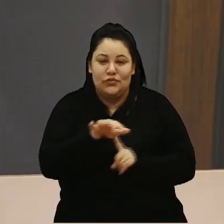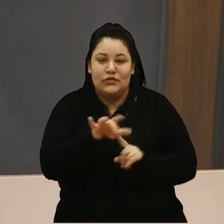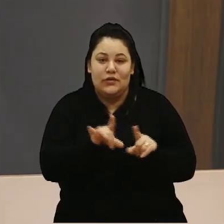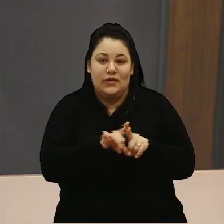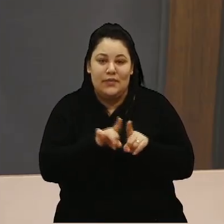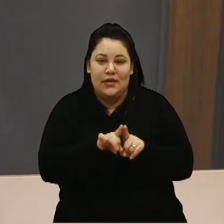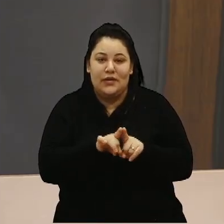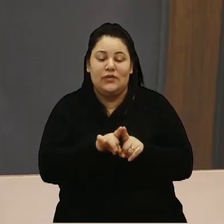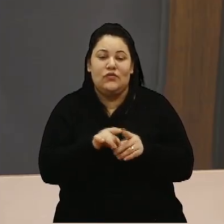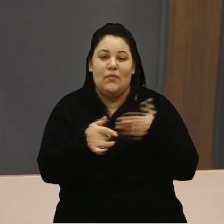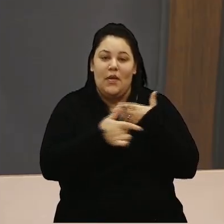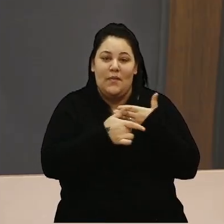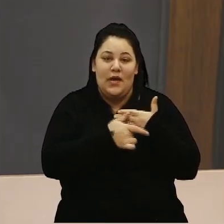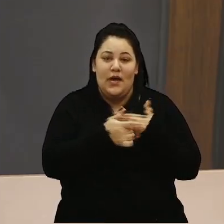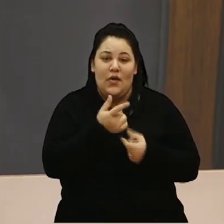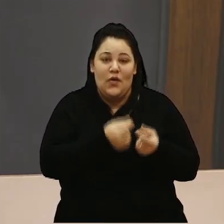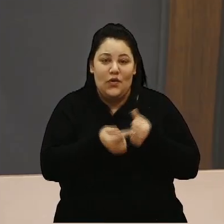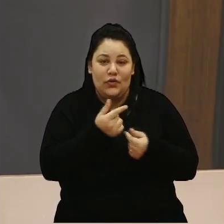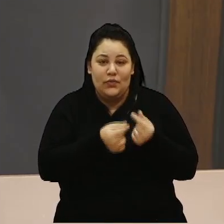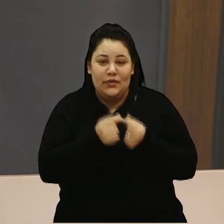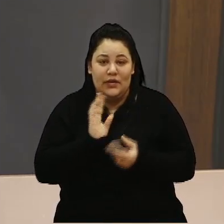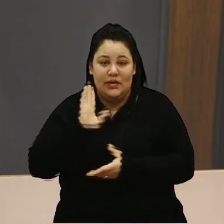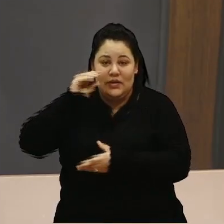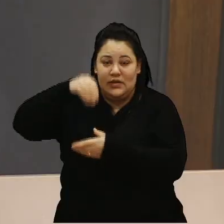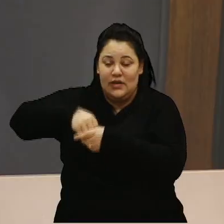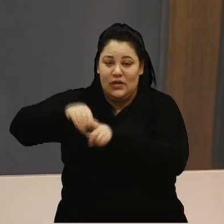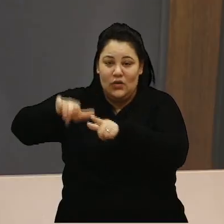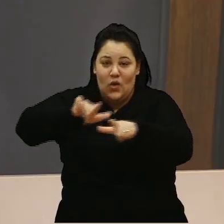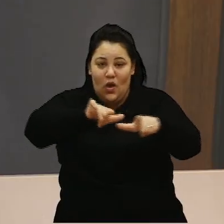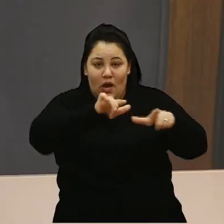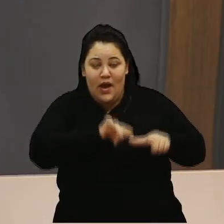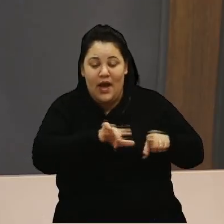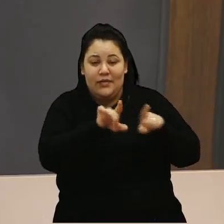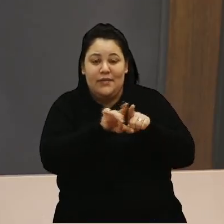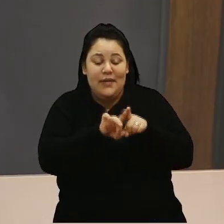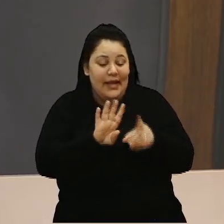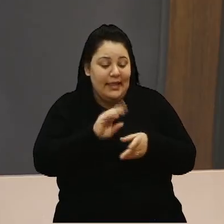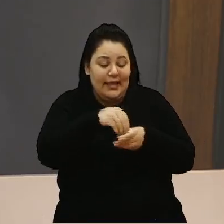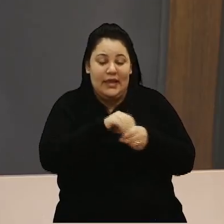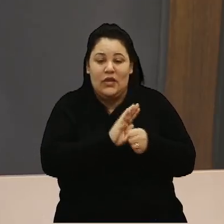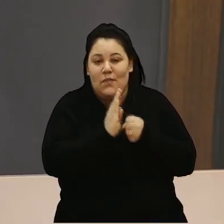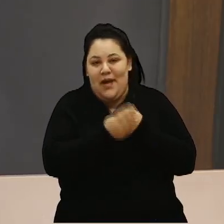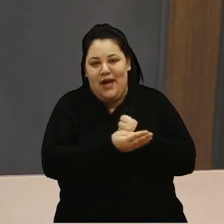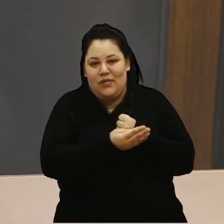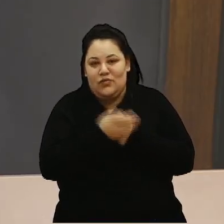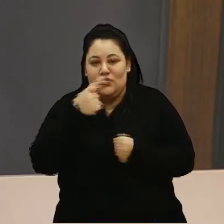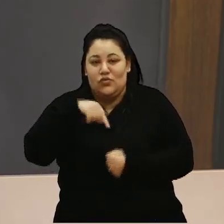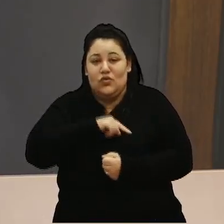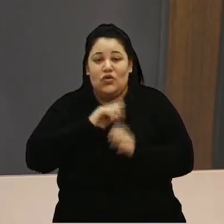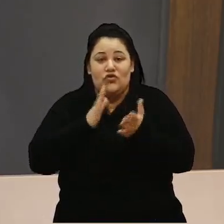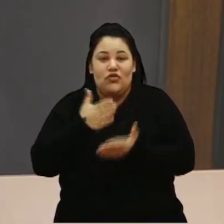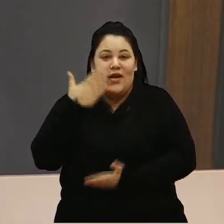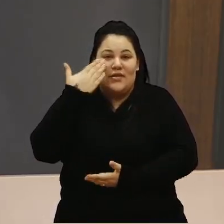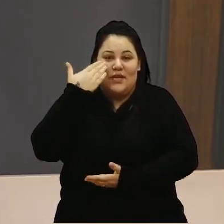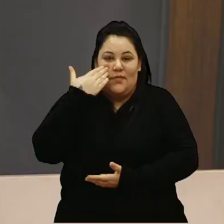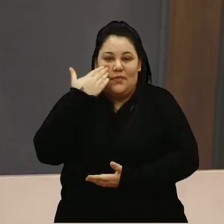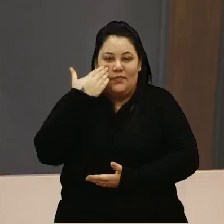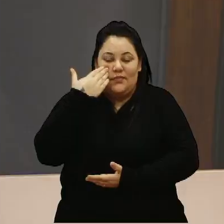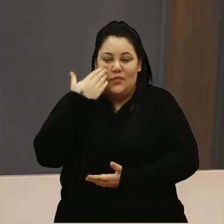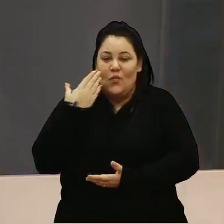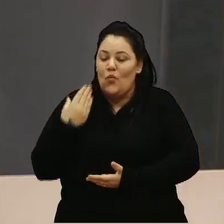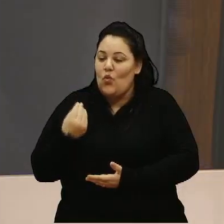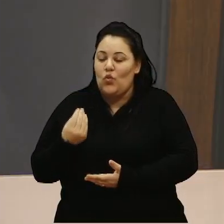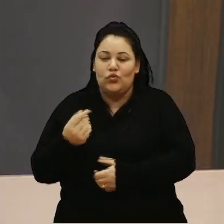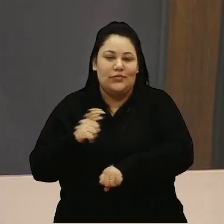papel econômico dentro das nossas localidades, dentro dos nossos bairros. A gente sabe que, por muito tempo,